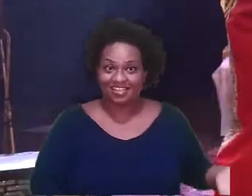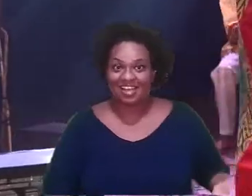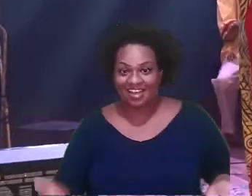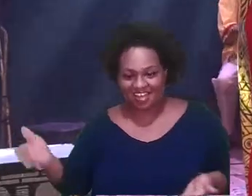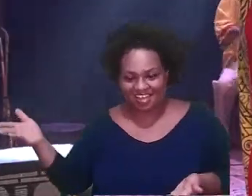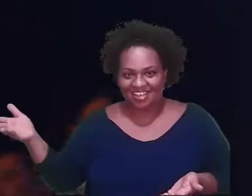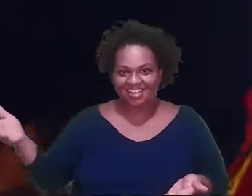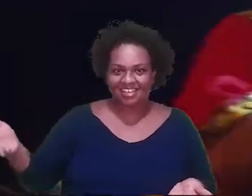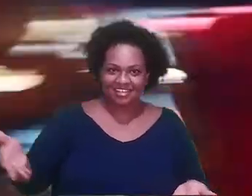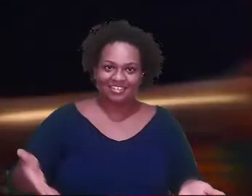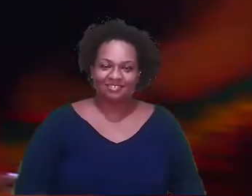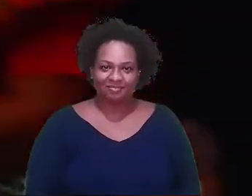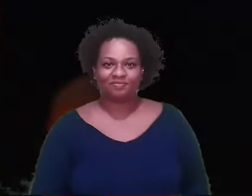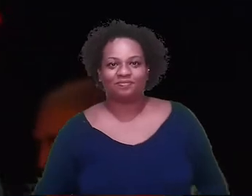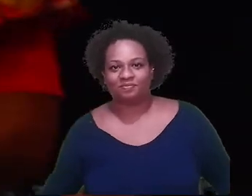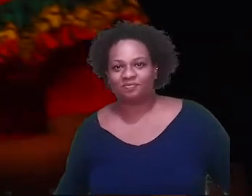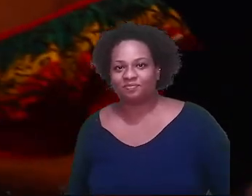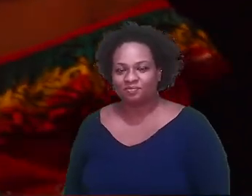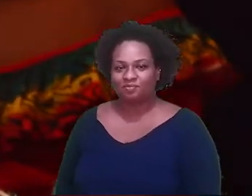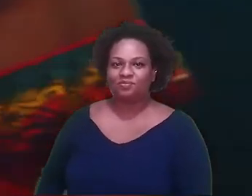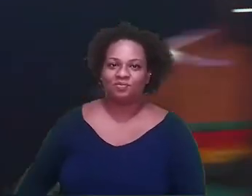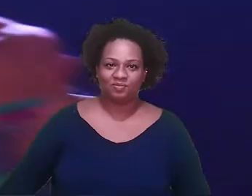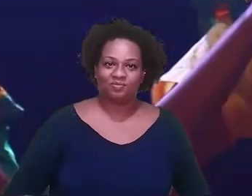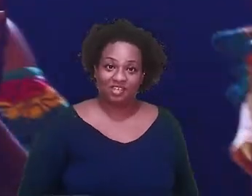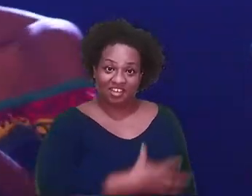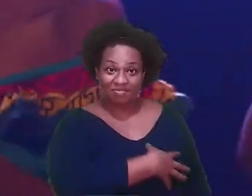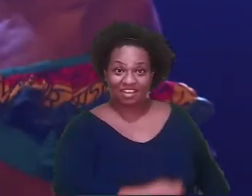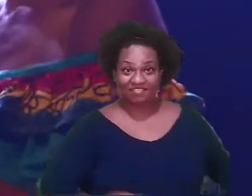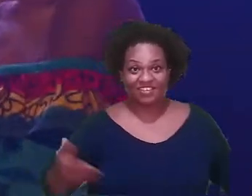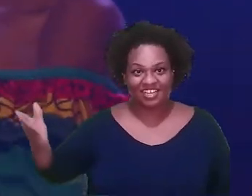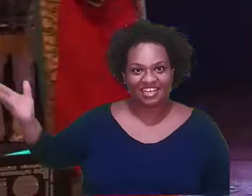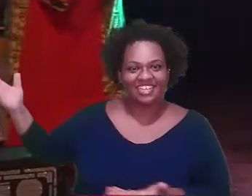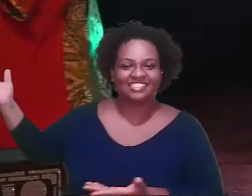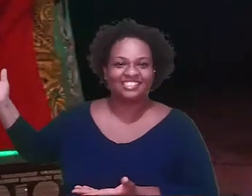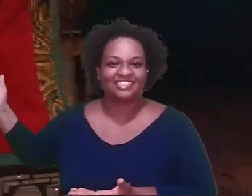Trago aqui tia Jai. Trago minha filha, Maíra.